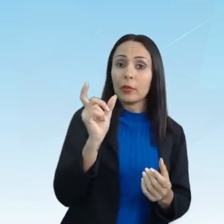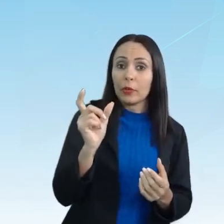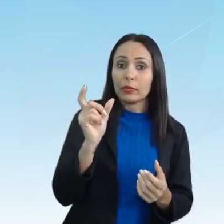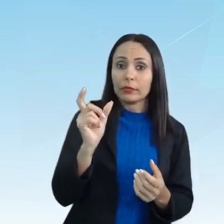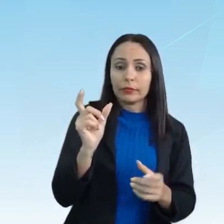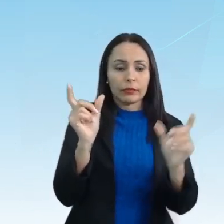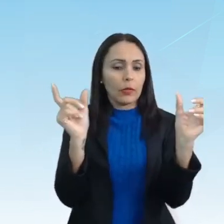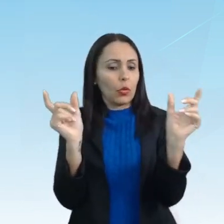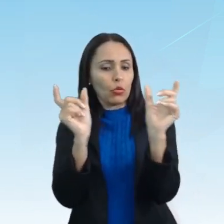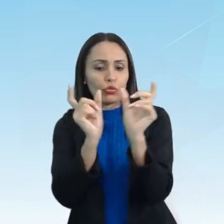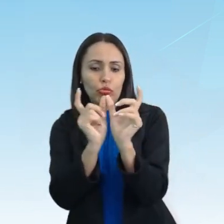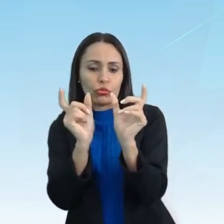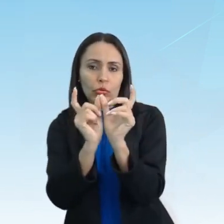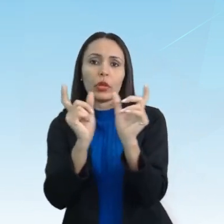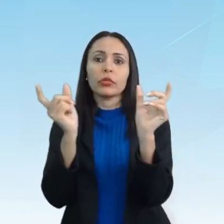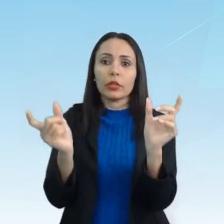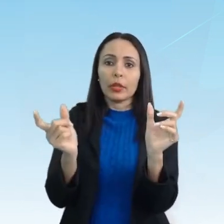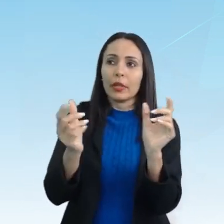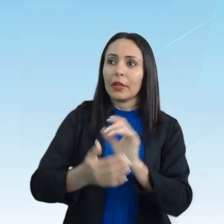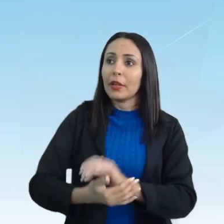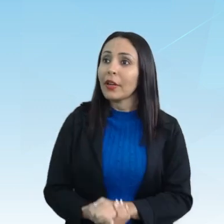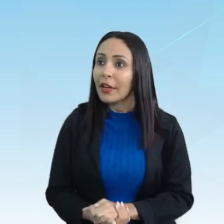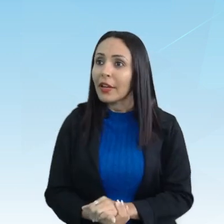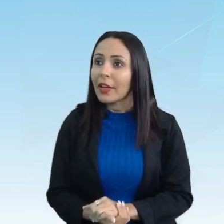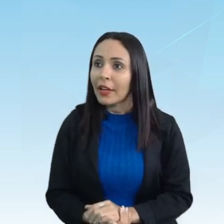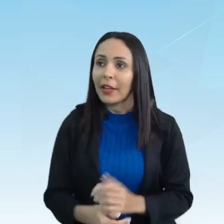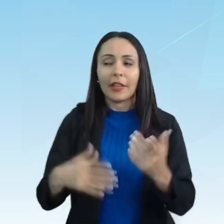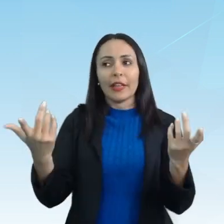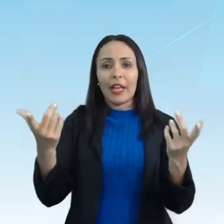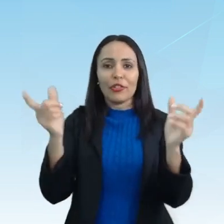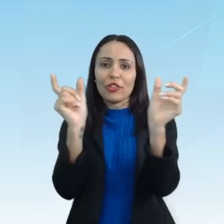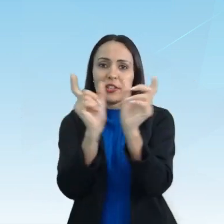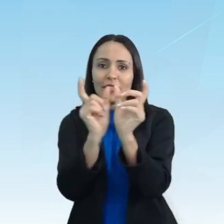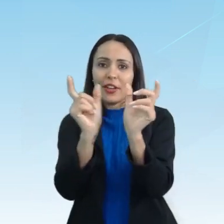termo regido. Professora Roberta, como é que é a palavra regência?